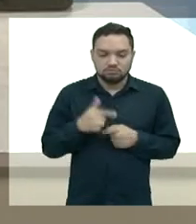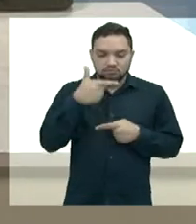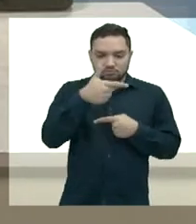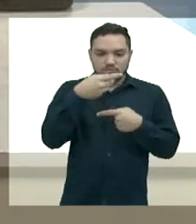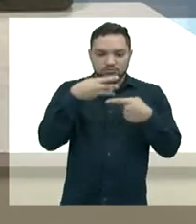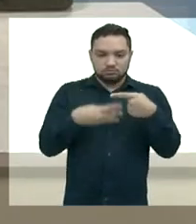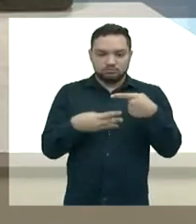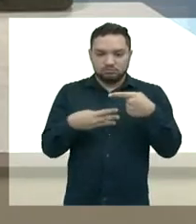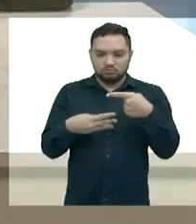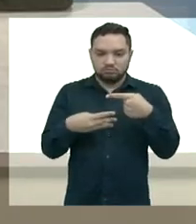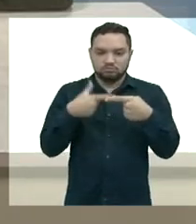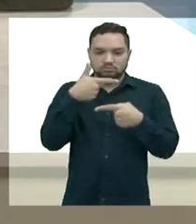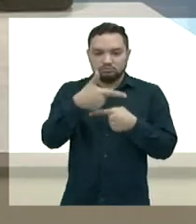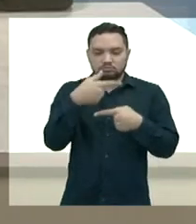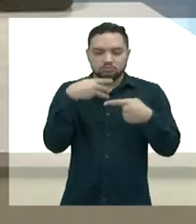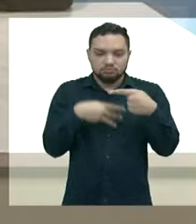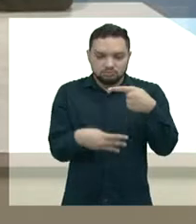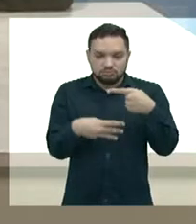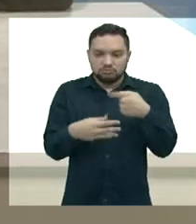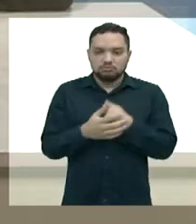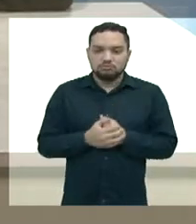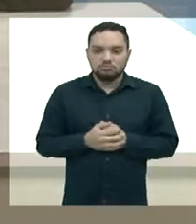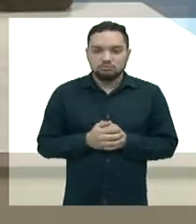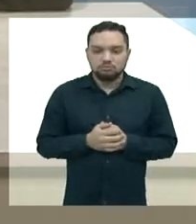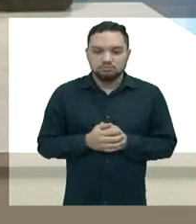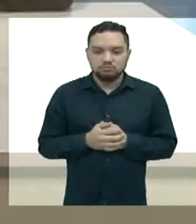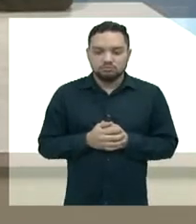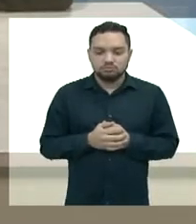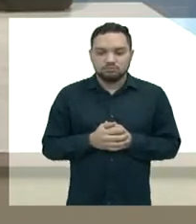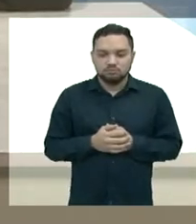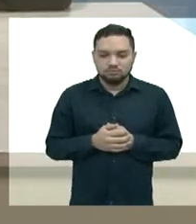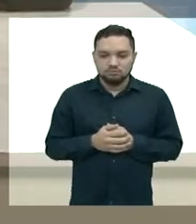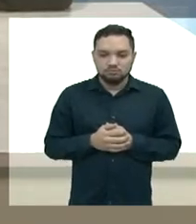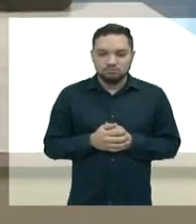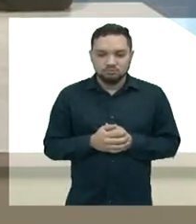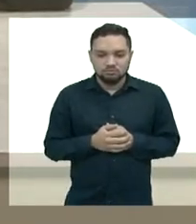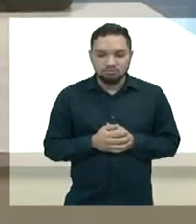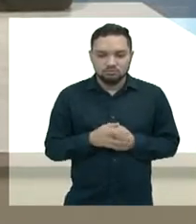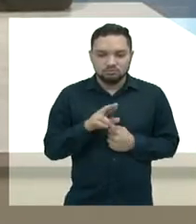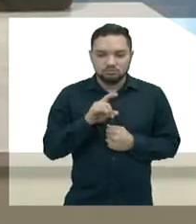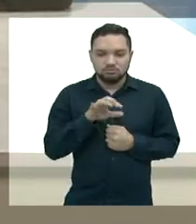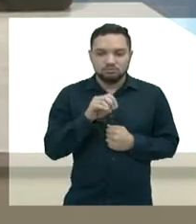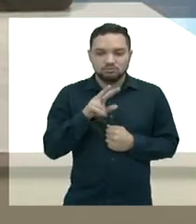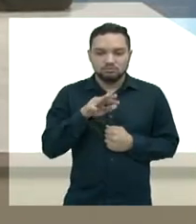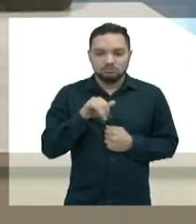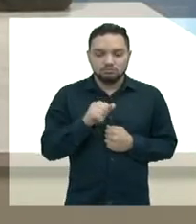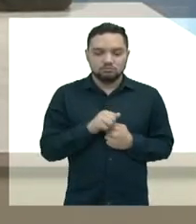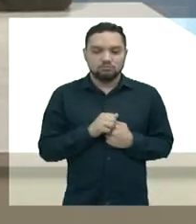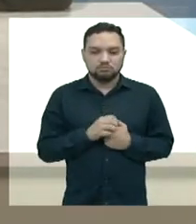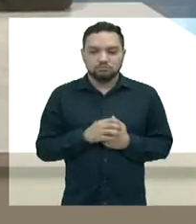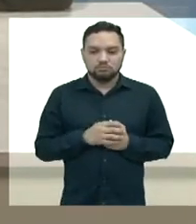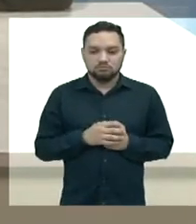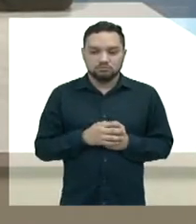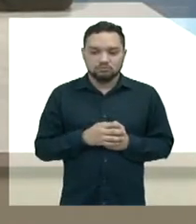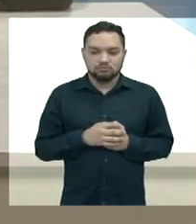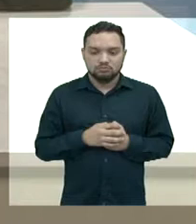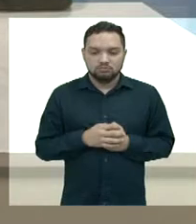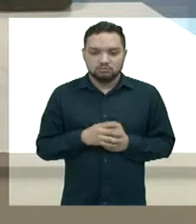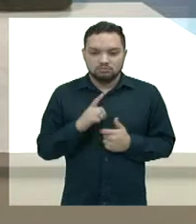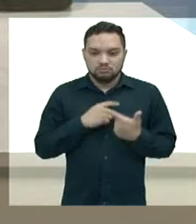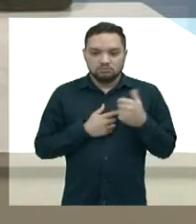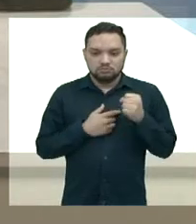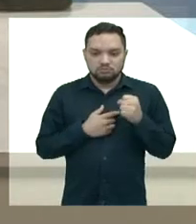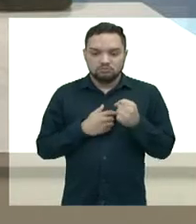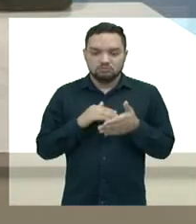dos parlamentares. Parece que o governo... Rodrigo Maia fala 328. Rodrigo Maia em pessoa já fala que tem 328. O secretário do